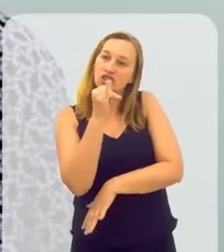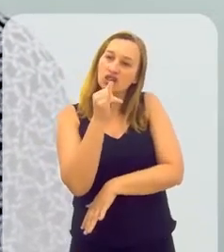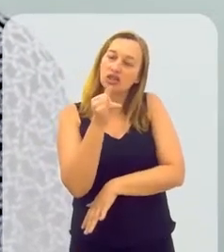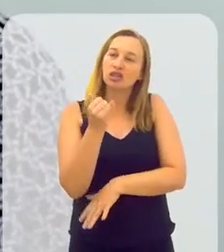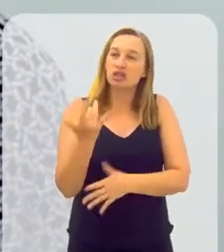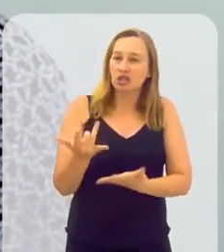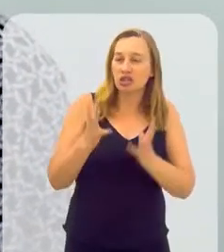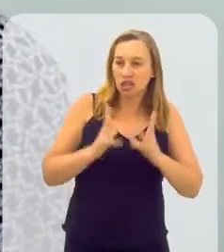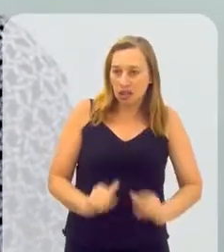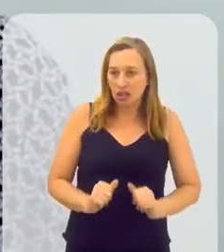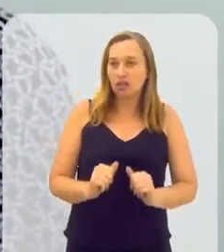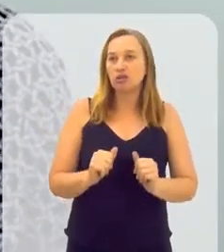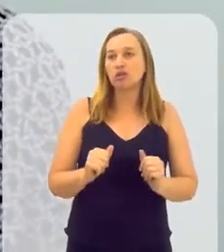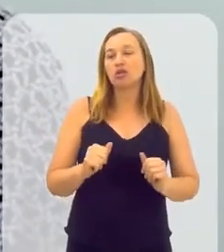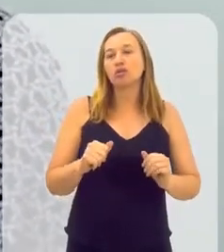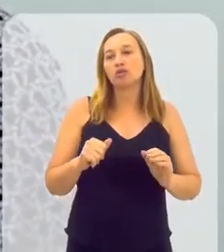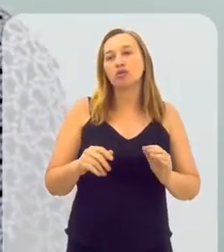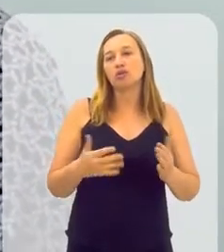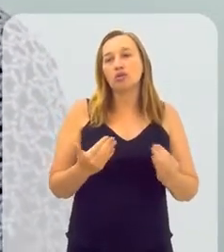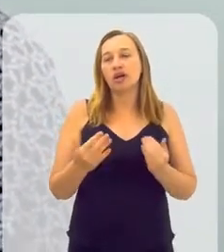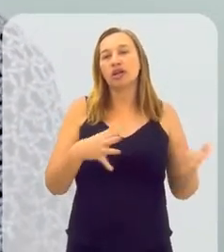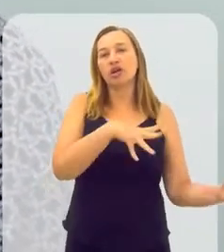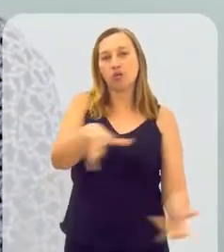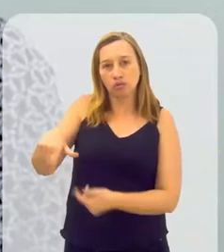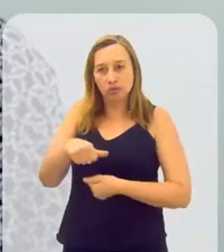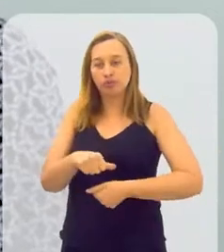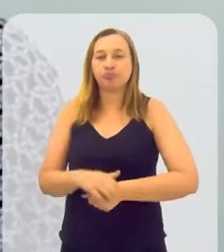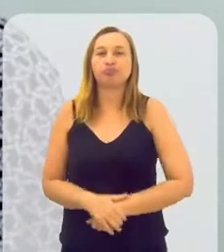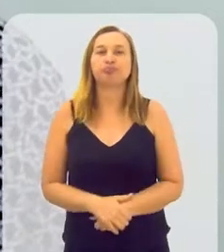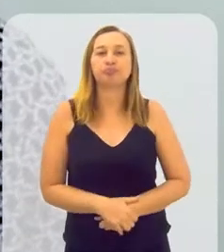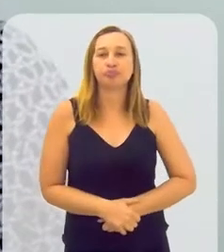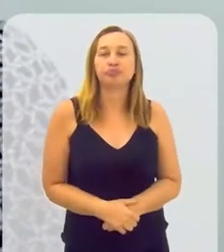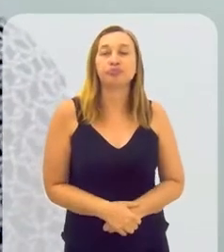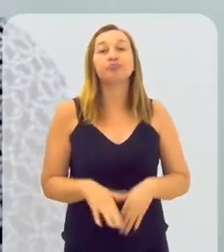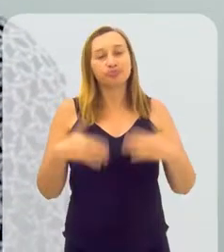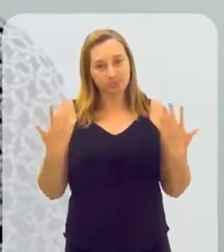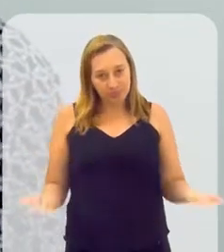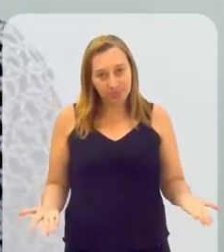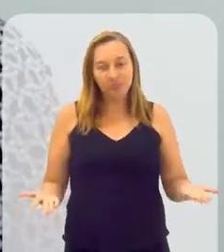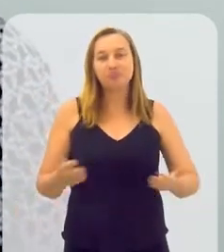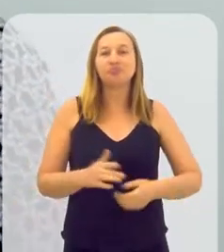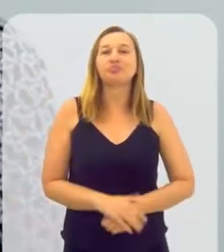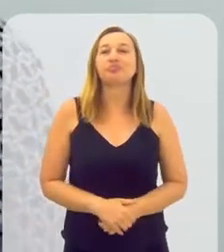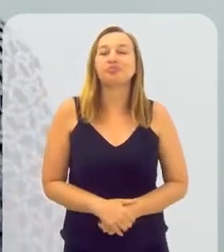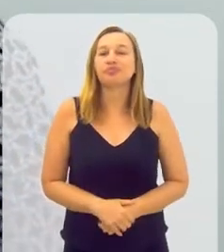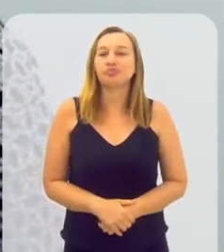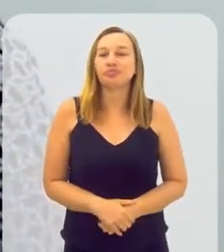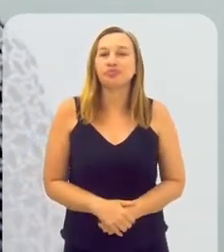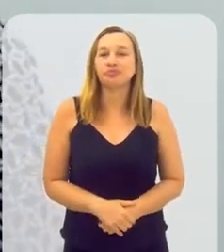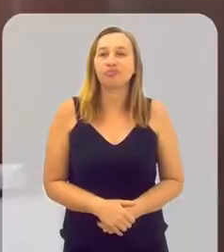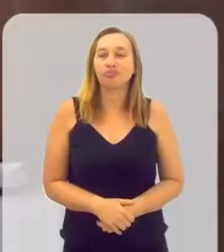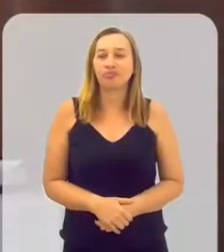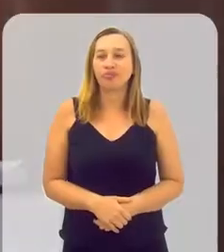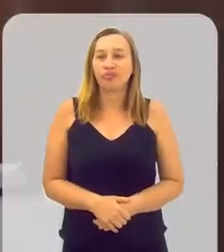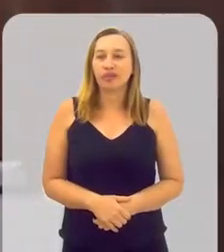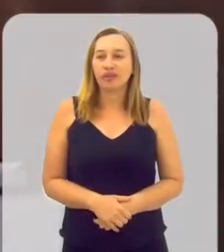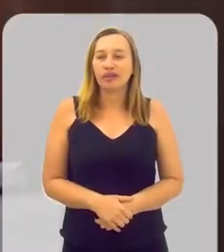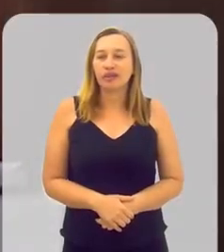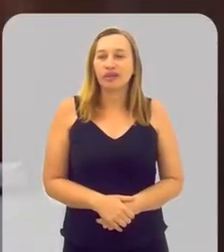é o principal assunto aí, de conversa com o restante do mundo. Então,